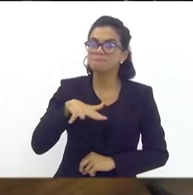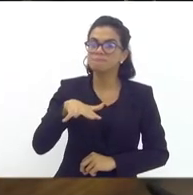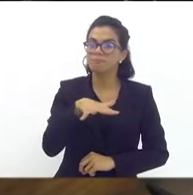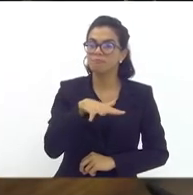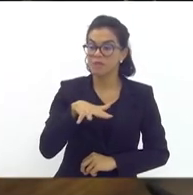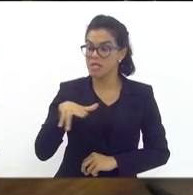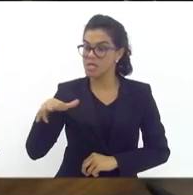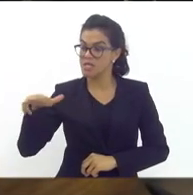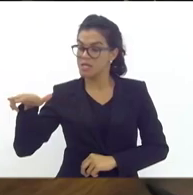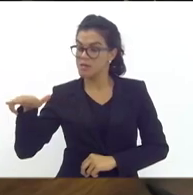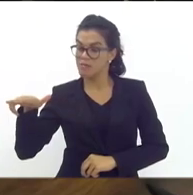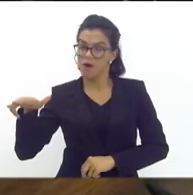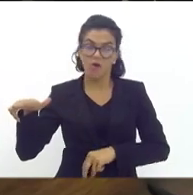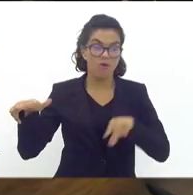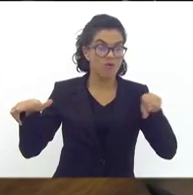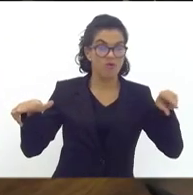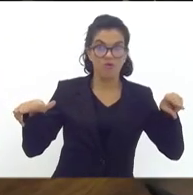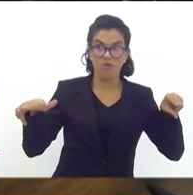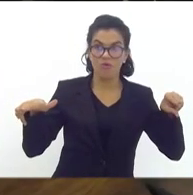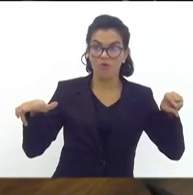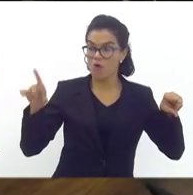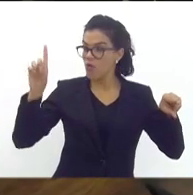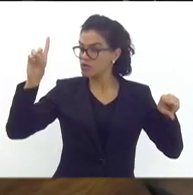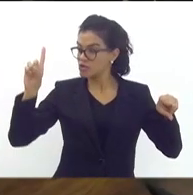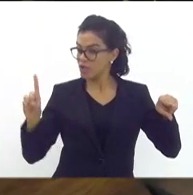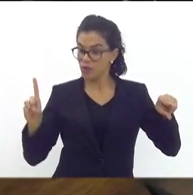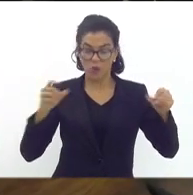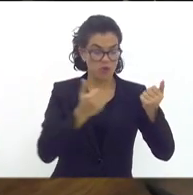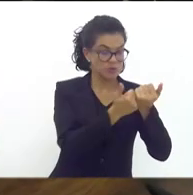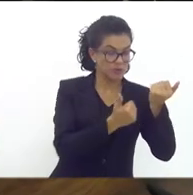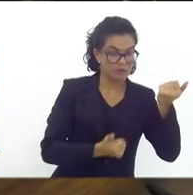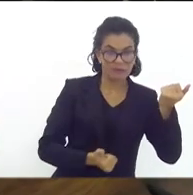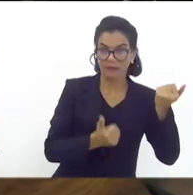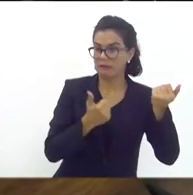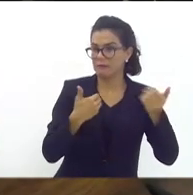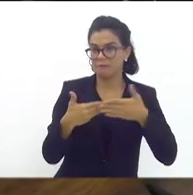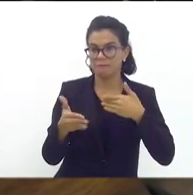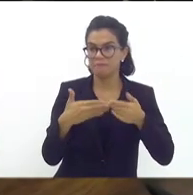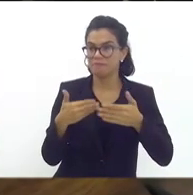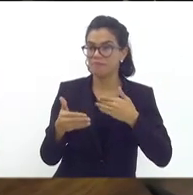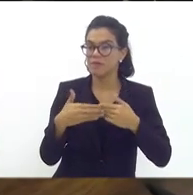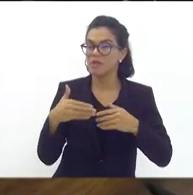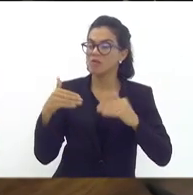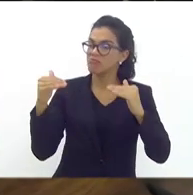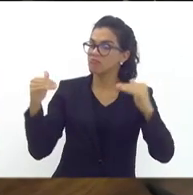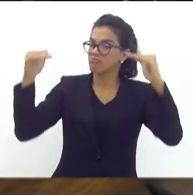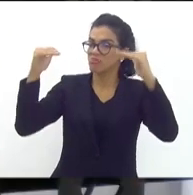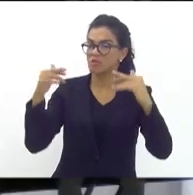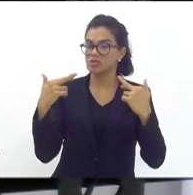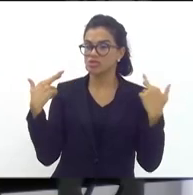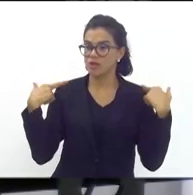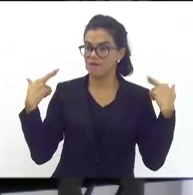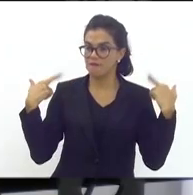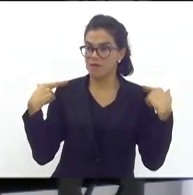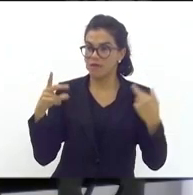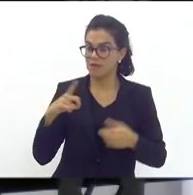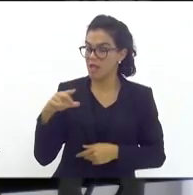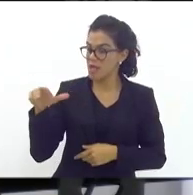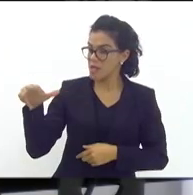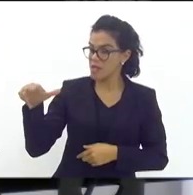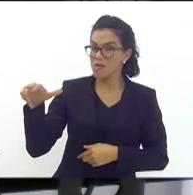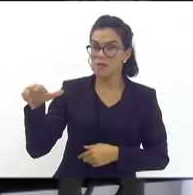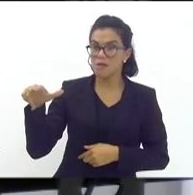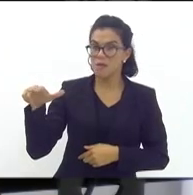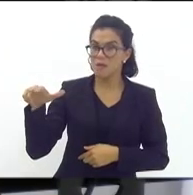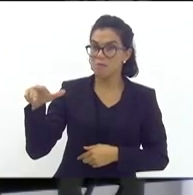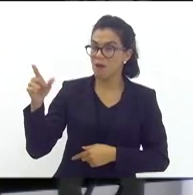irmãos um diretor superintendente ou seja lá o que for algum cargo de chefia tenha irmãos sobre